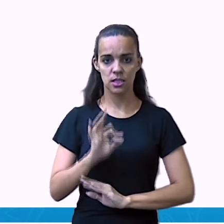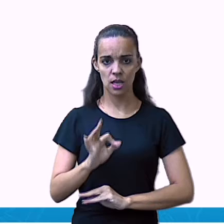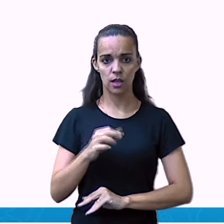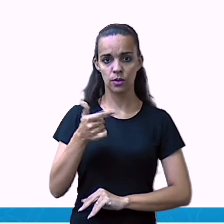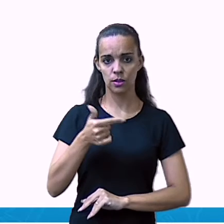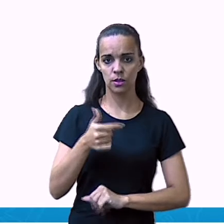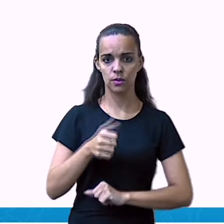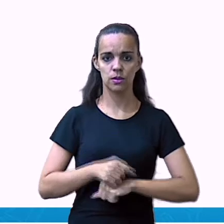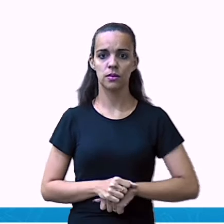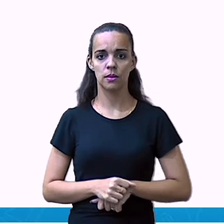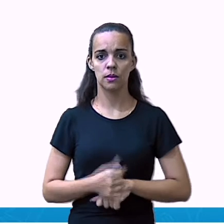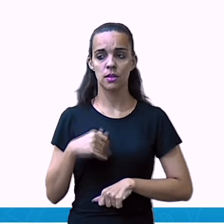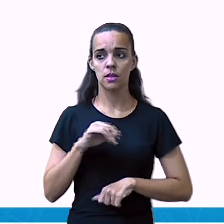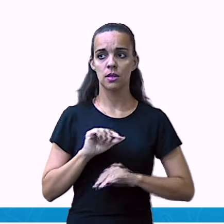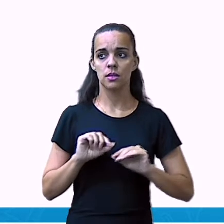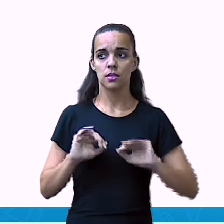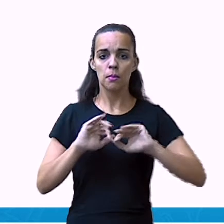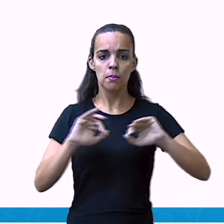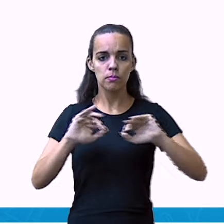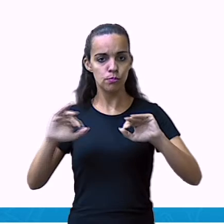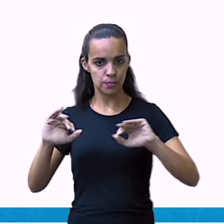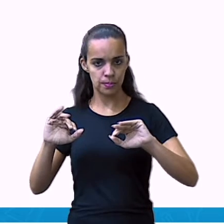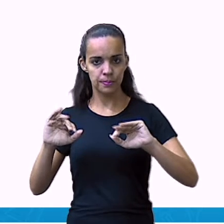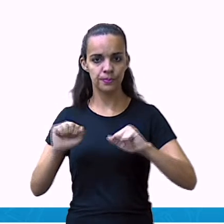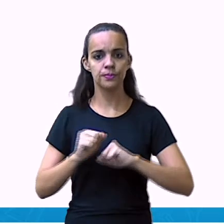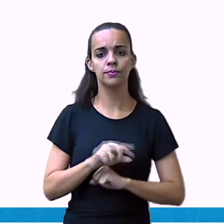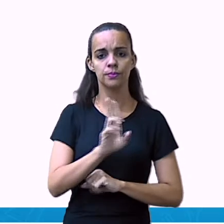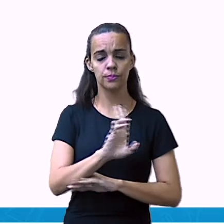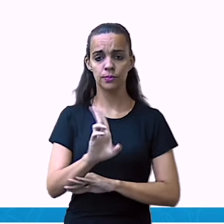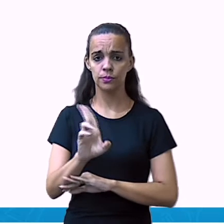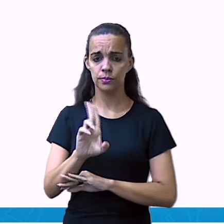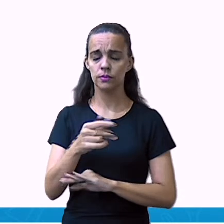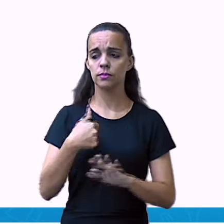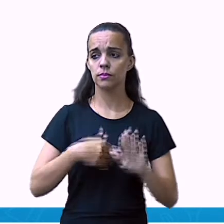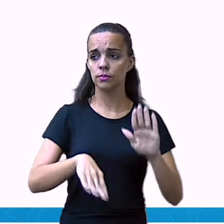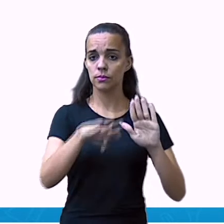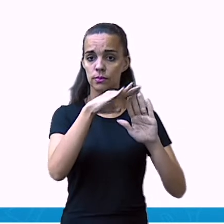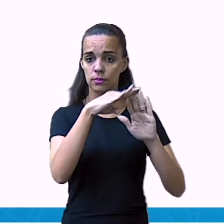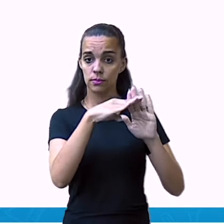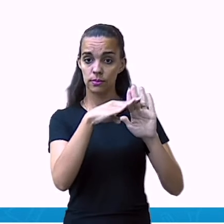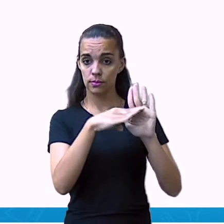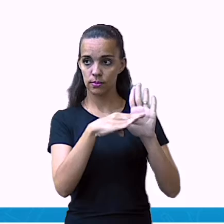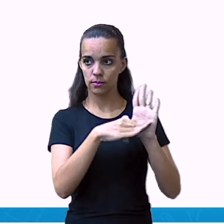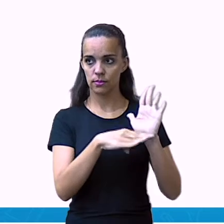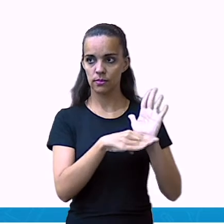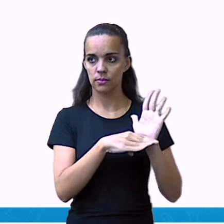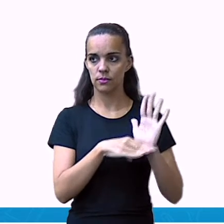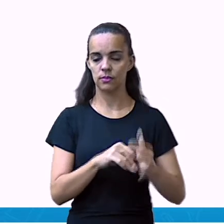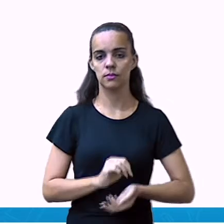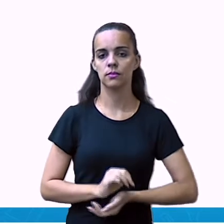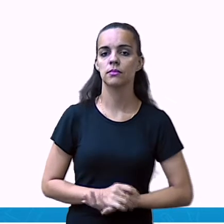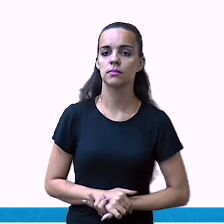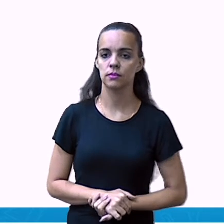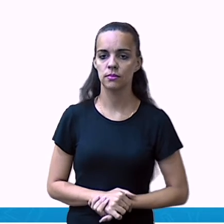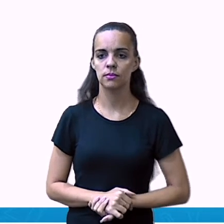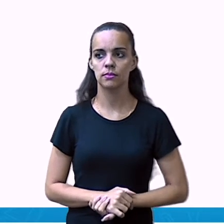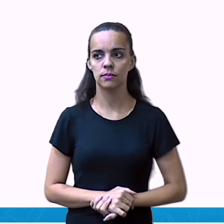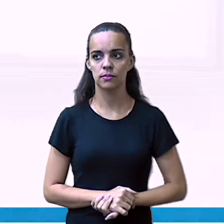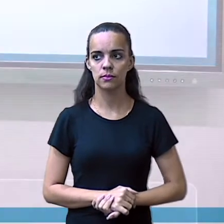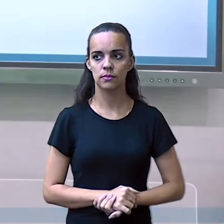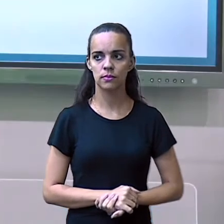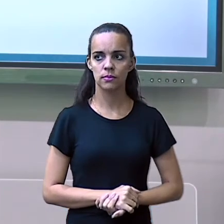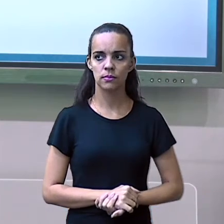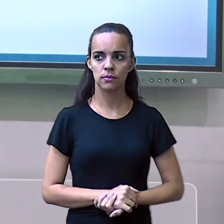verdade? Ela vem para separar os nomes que estão sendo